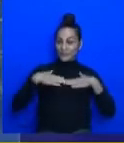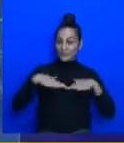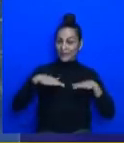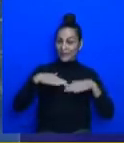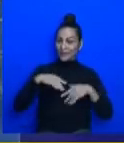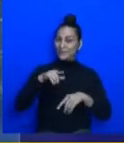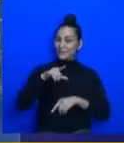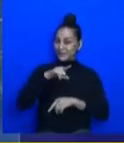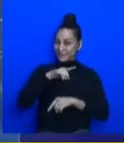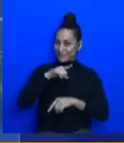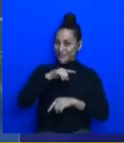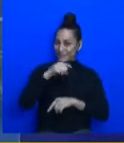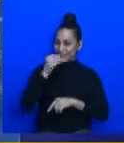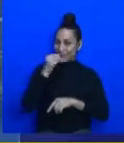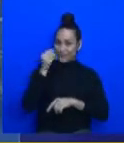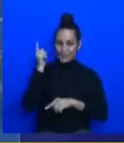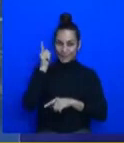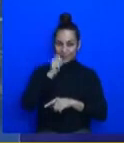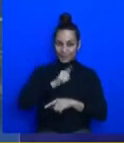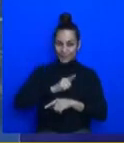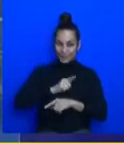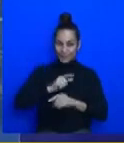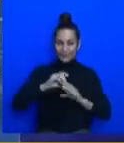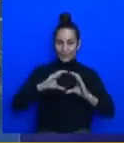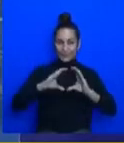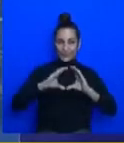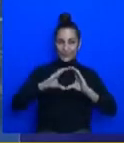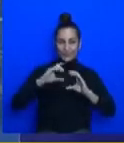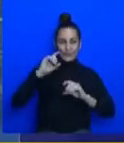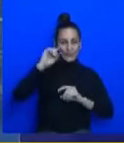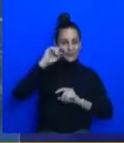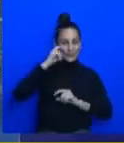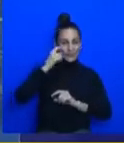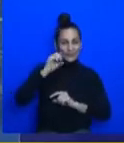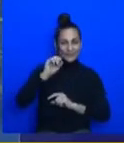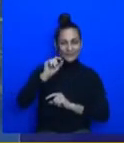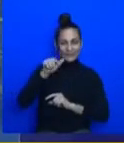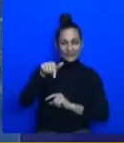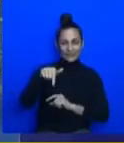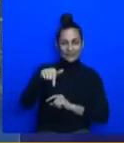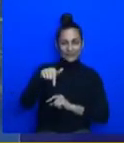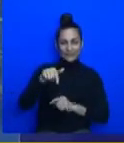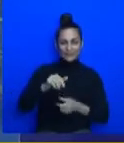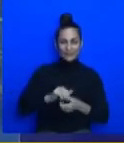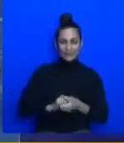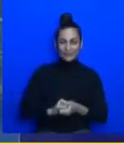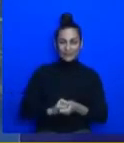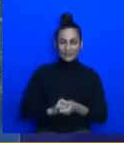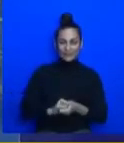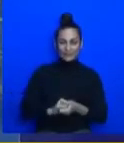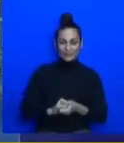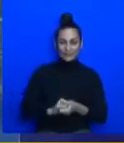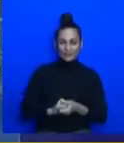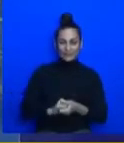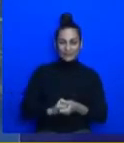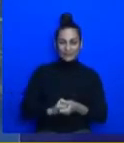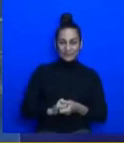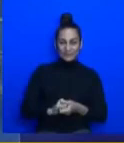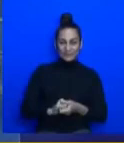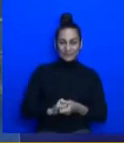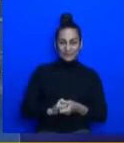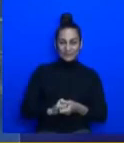Calma, você ainda tem chances. Bola preta, 07. Preta, 07.